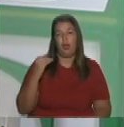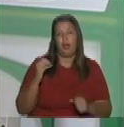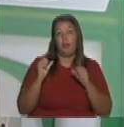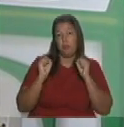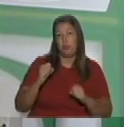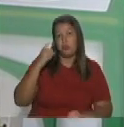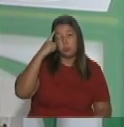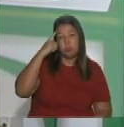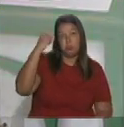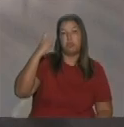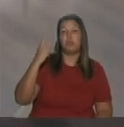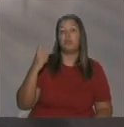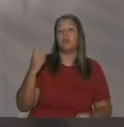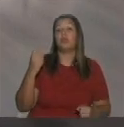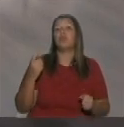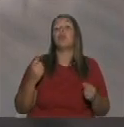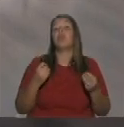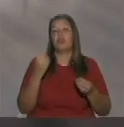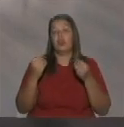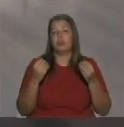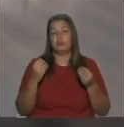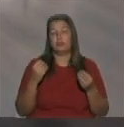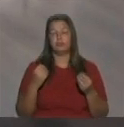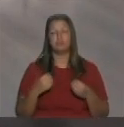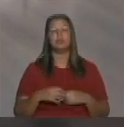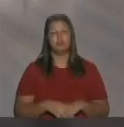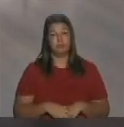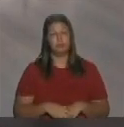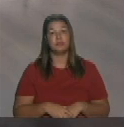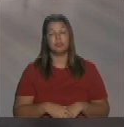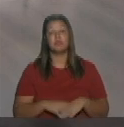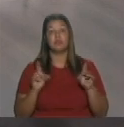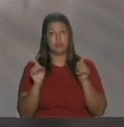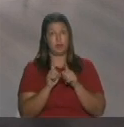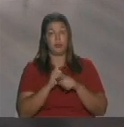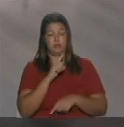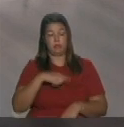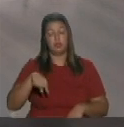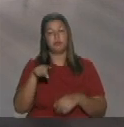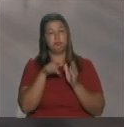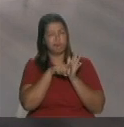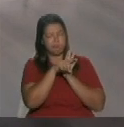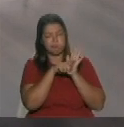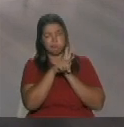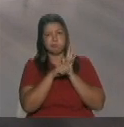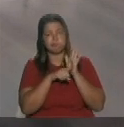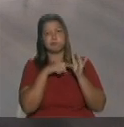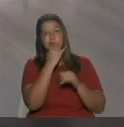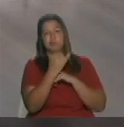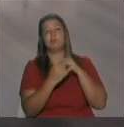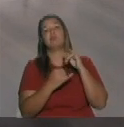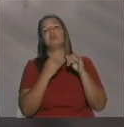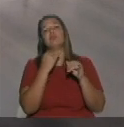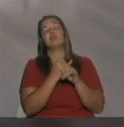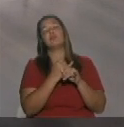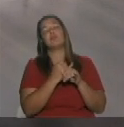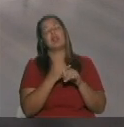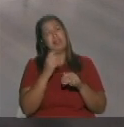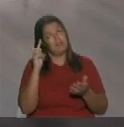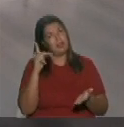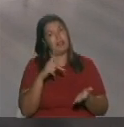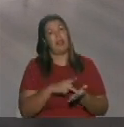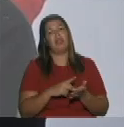matar. A gente estava fazendo né? uma pesquisa de web também sobre o que, na verdade, hoje, o que é mais